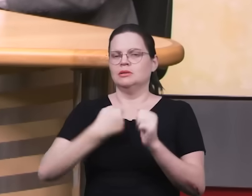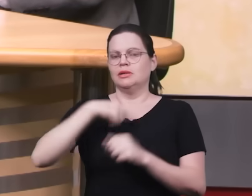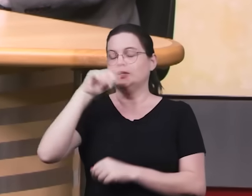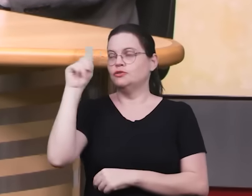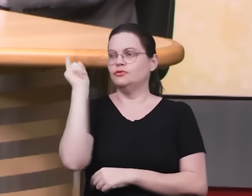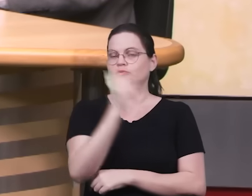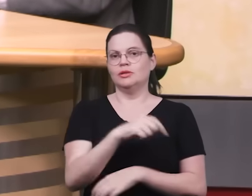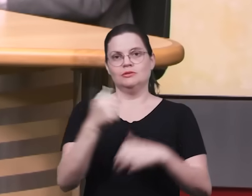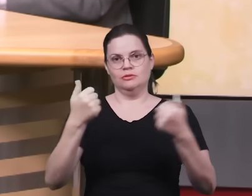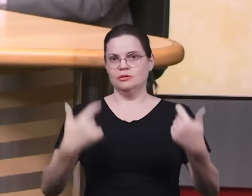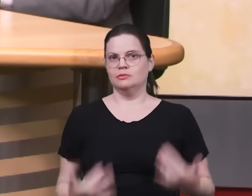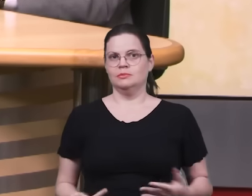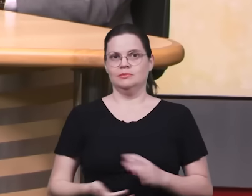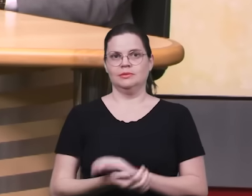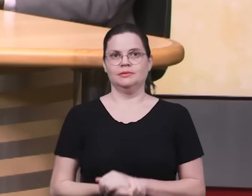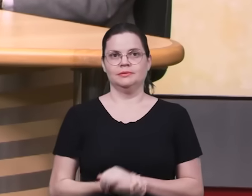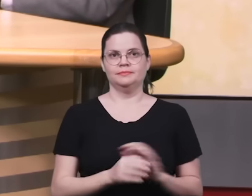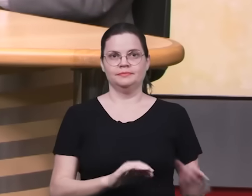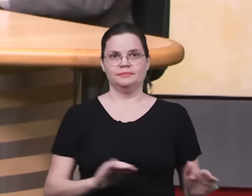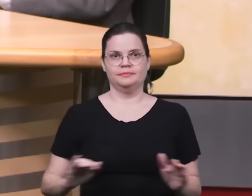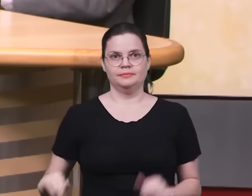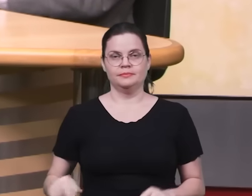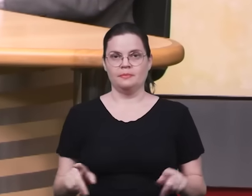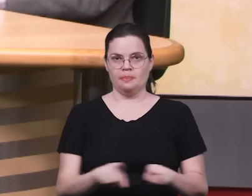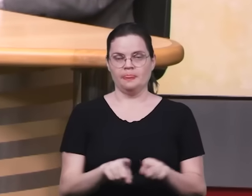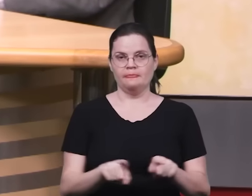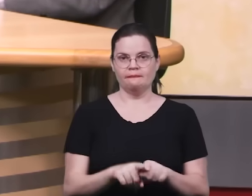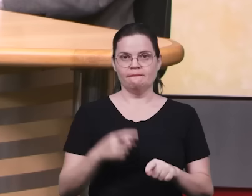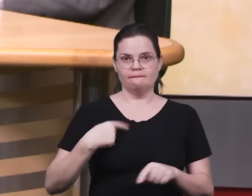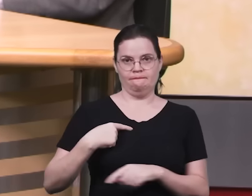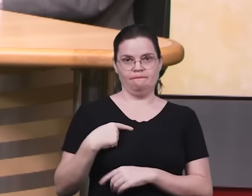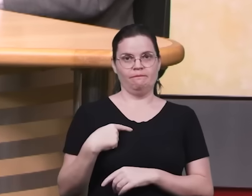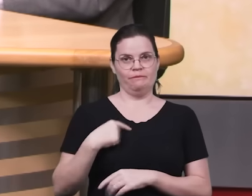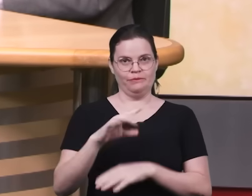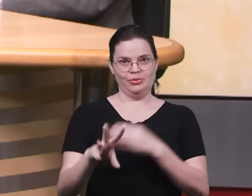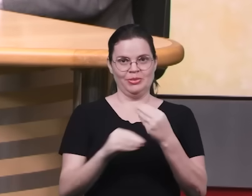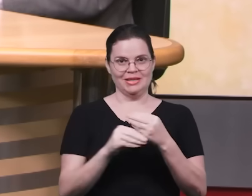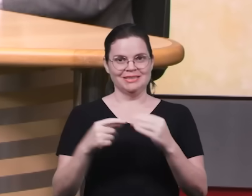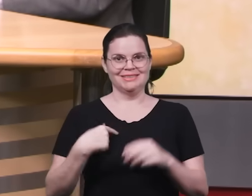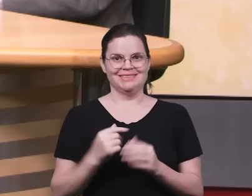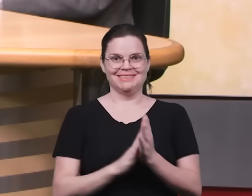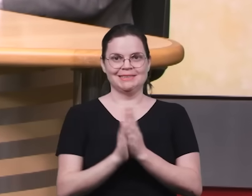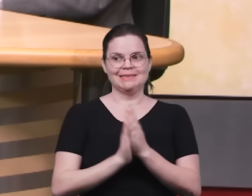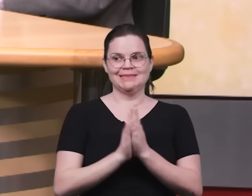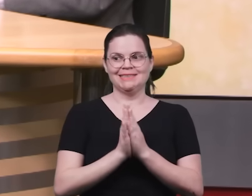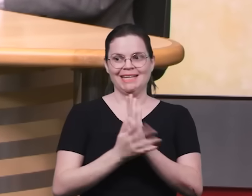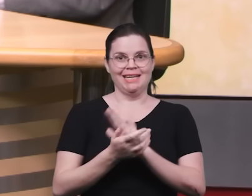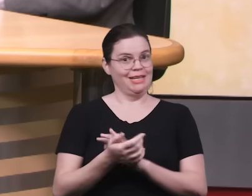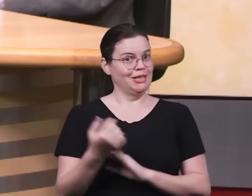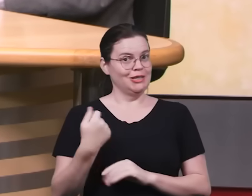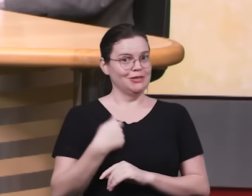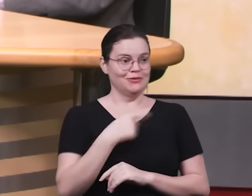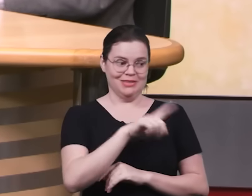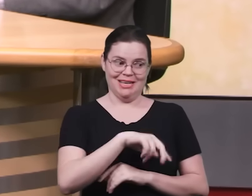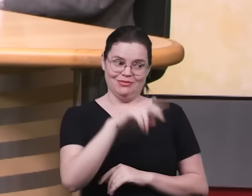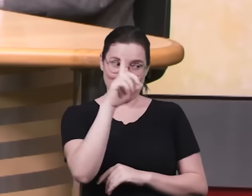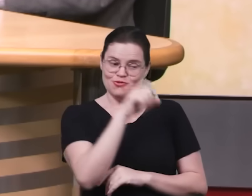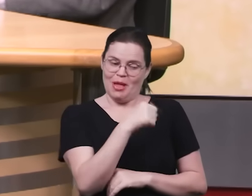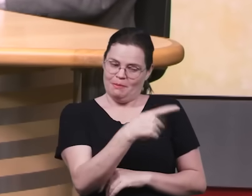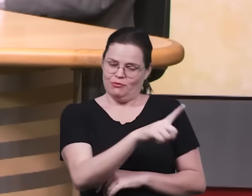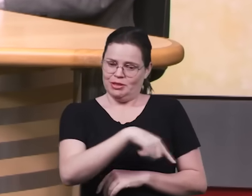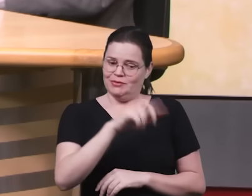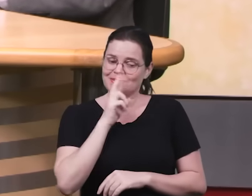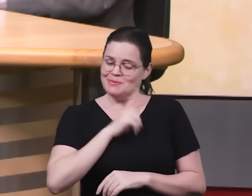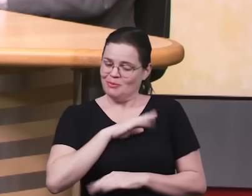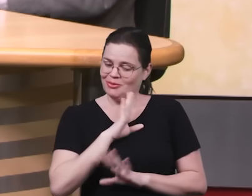na lógica, assim, não. Mas agora eu vou fazer uma colocação que eu vou botar vocês aqui o pessoal fala na dificuldade, mas vocês estão aqui para isso mesmo.